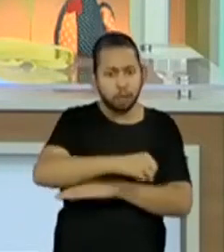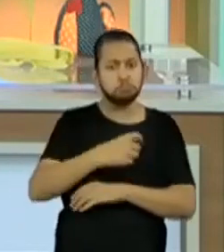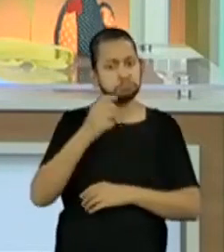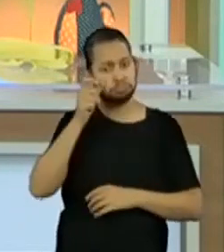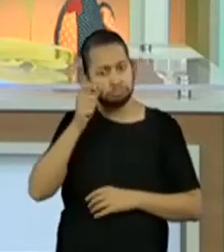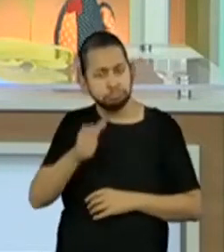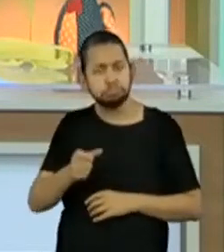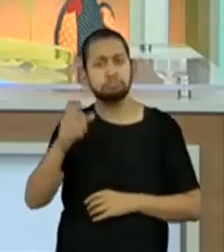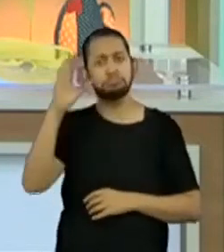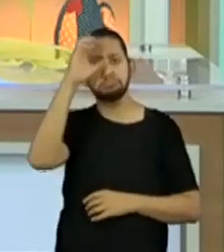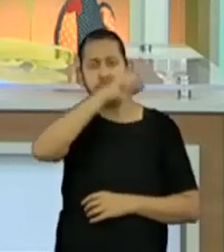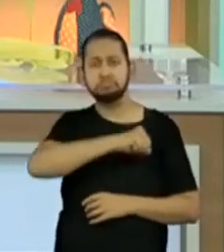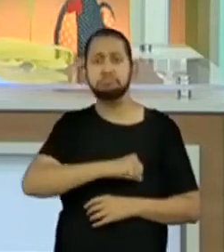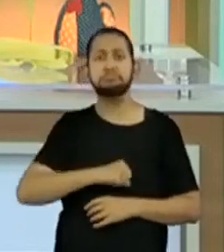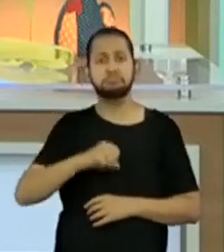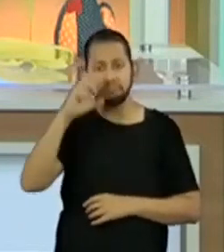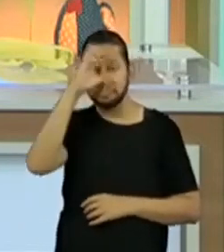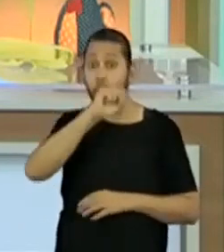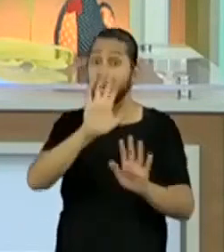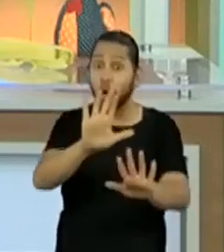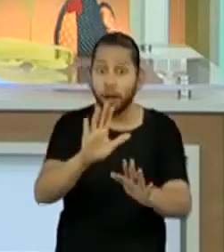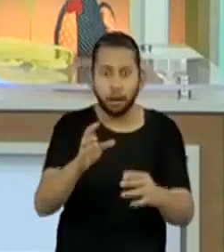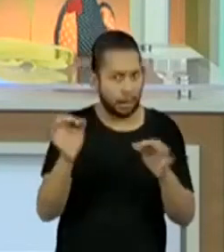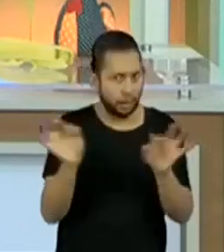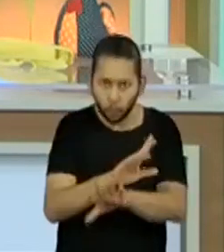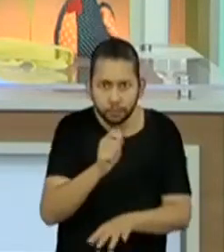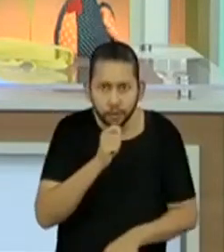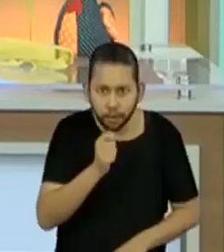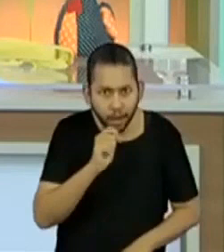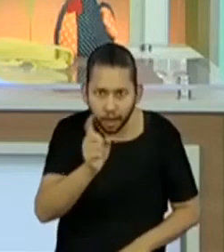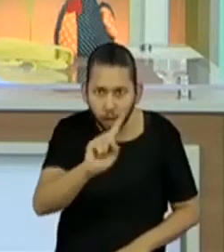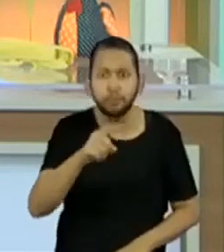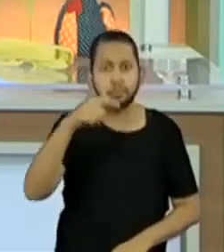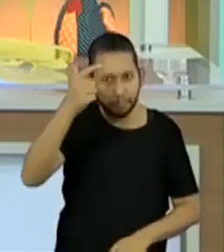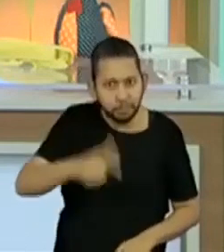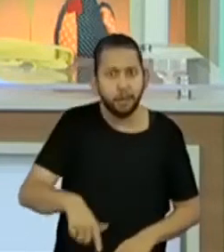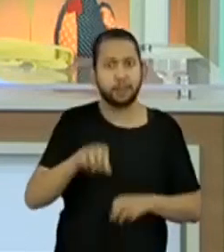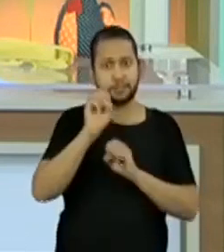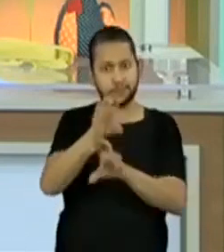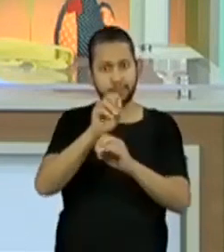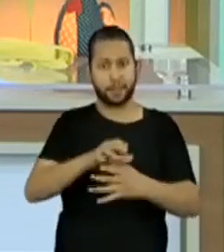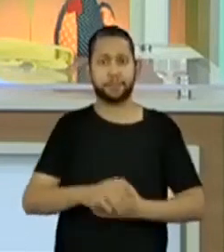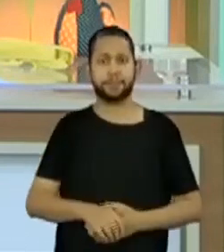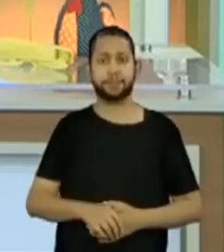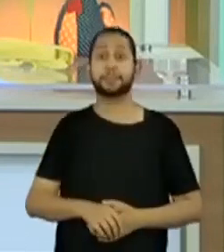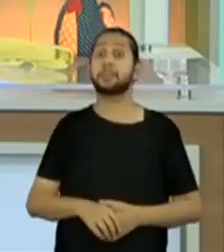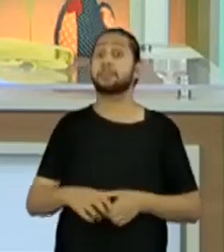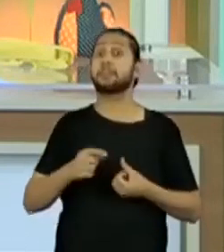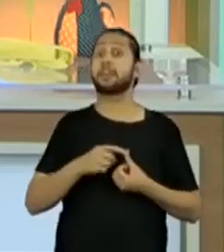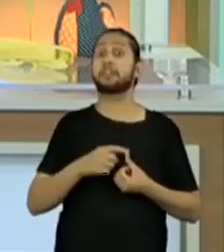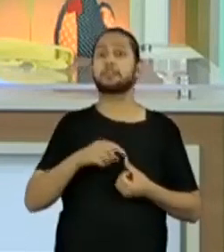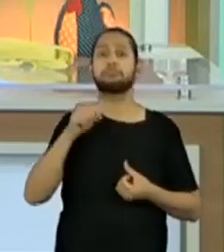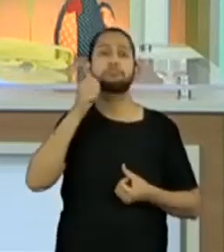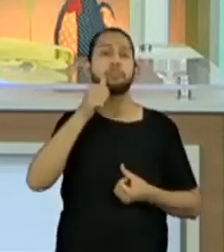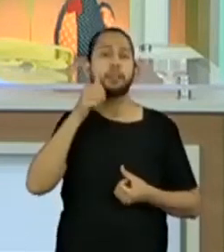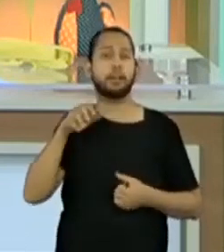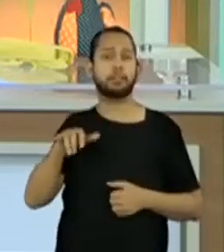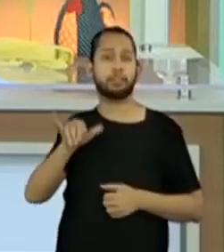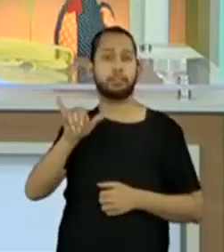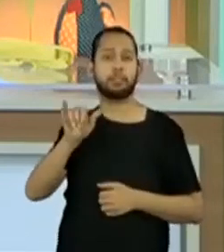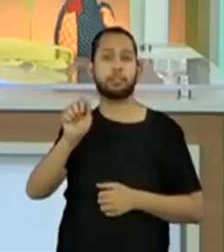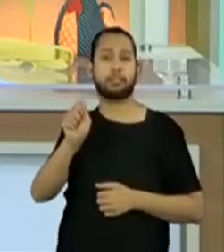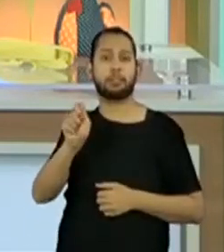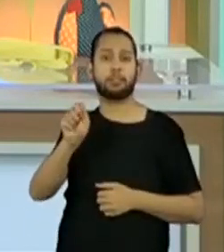pela participação, Gabriela, mas a aula não acabou, hein? Vamos lá. A Yasmin diz que a cobra